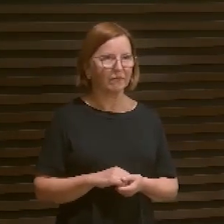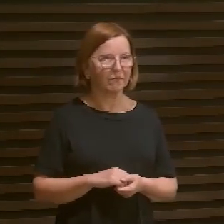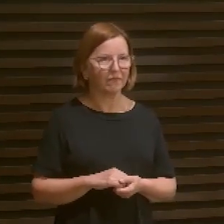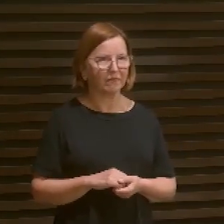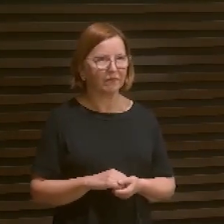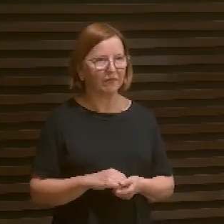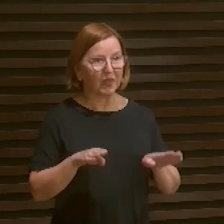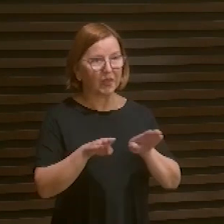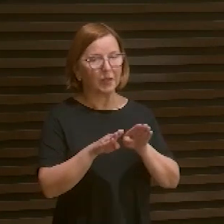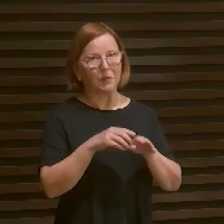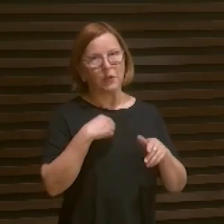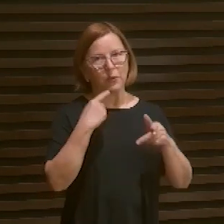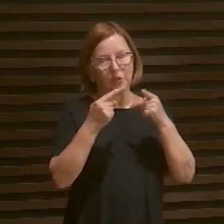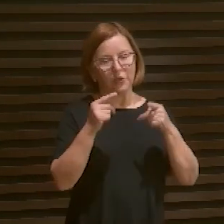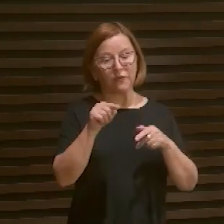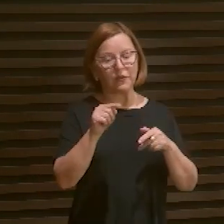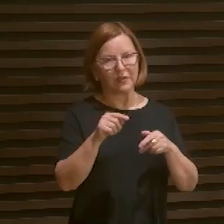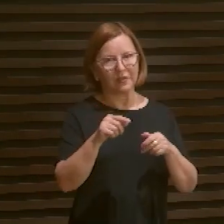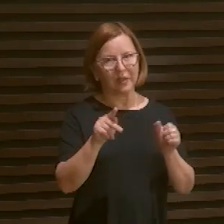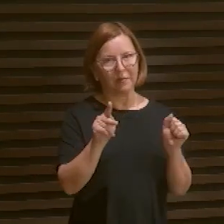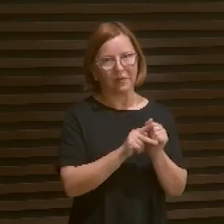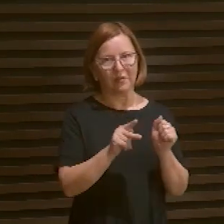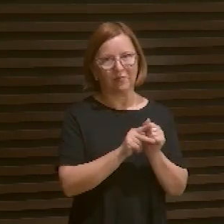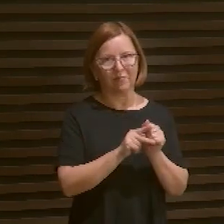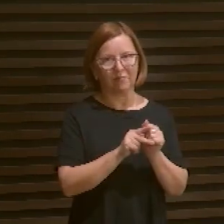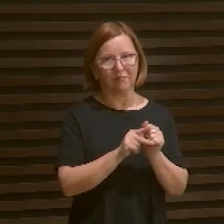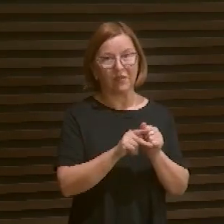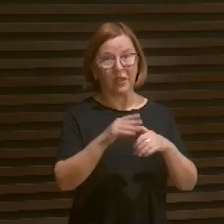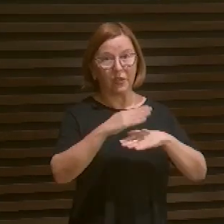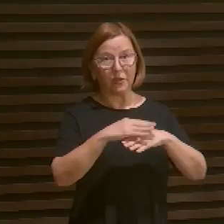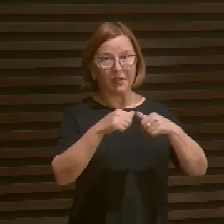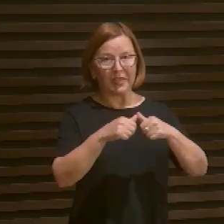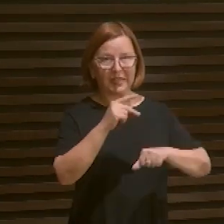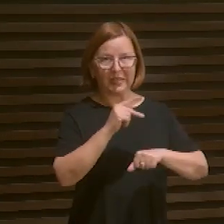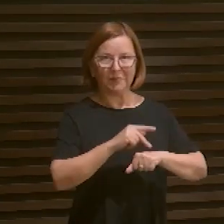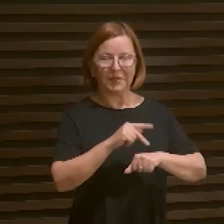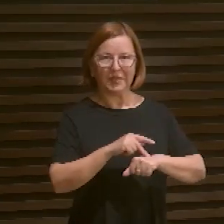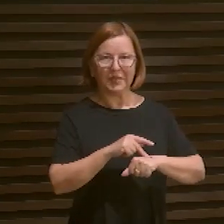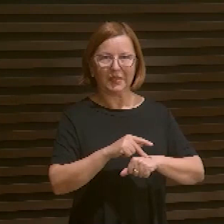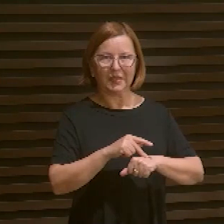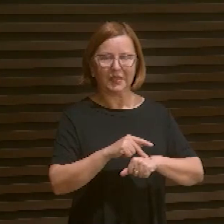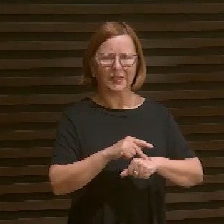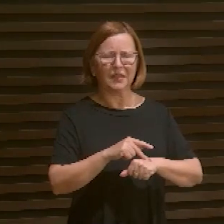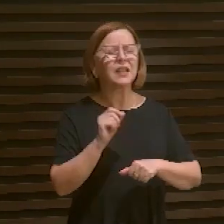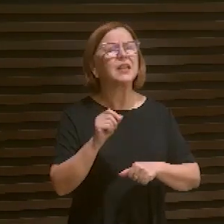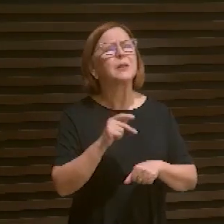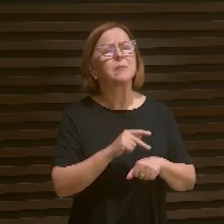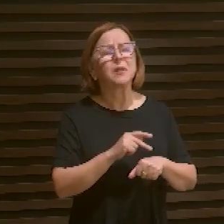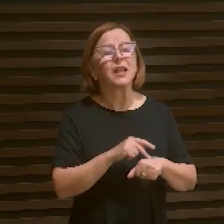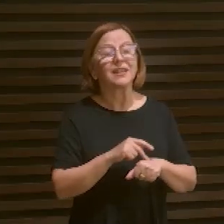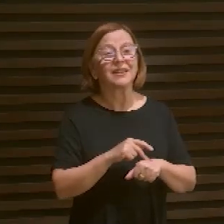Também eu te digo que tu és Pedro, e sobre esta pedra, qual é a pedra?